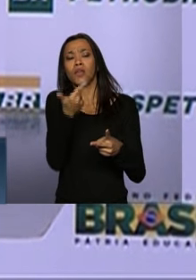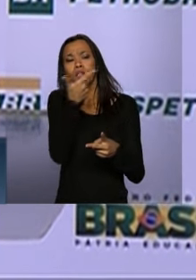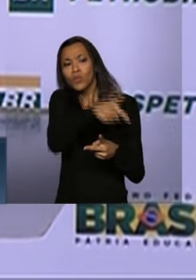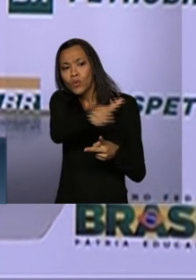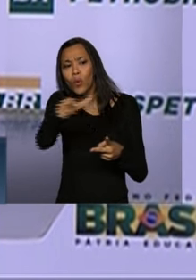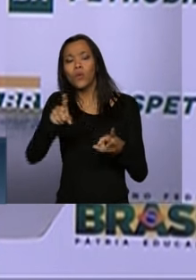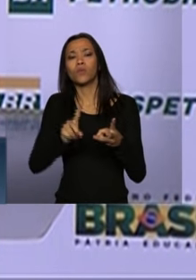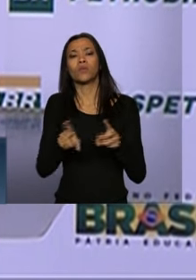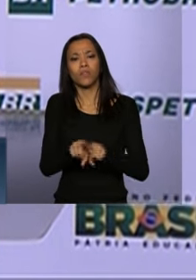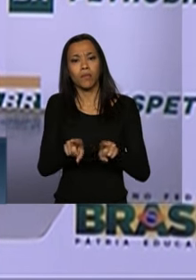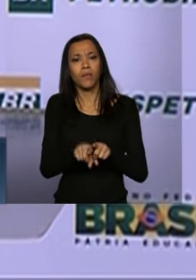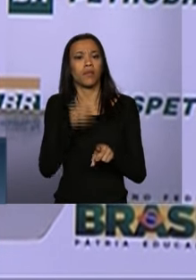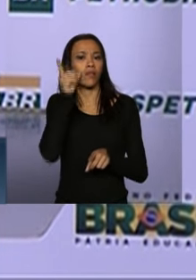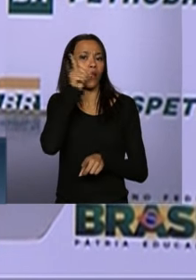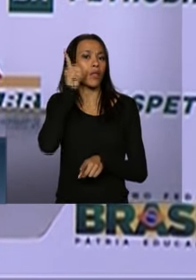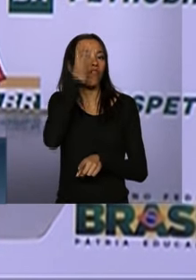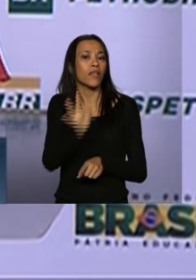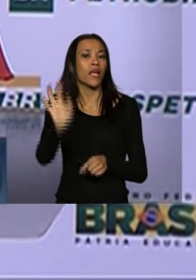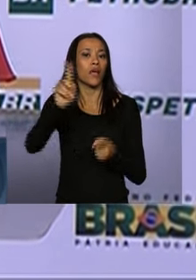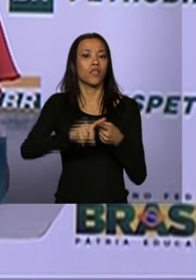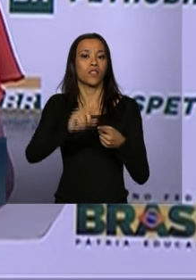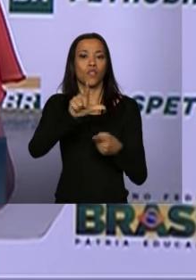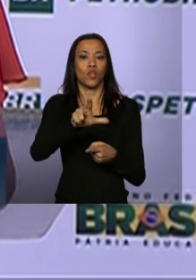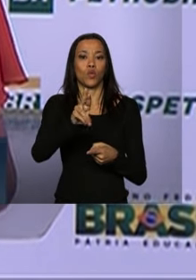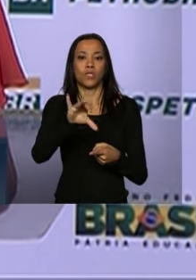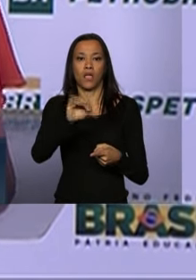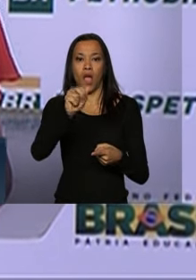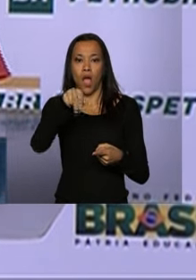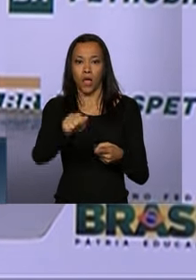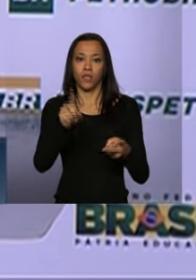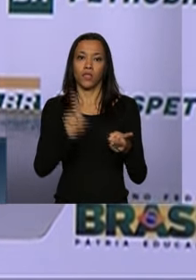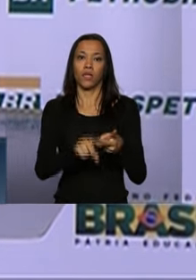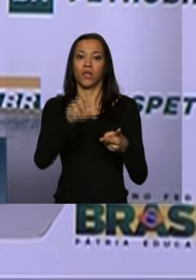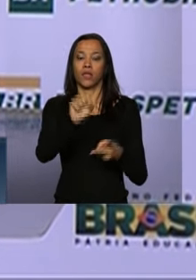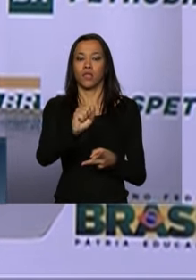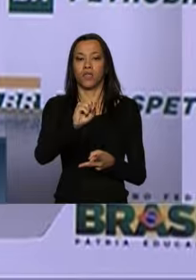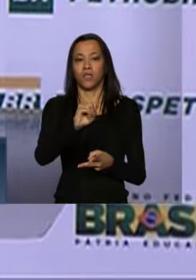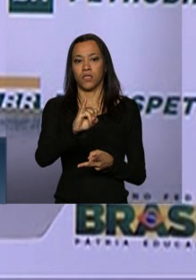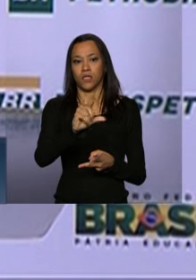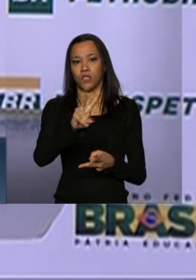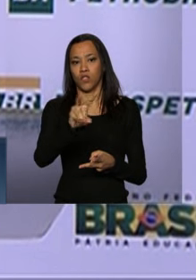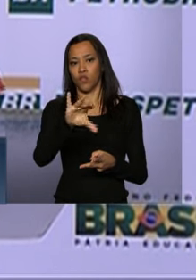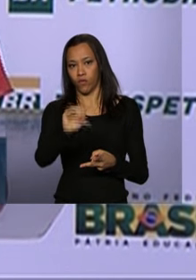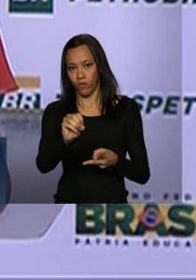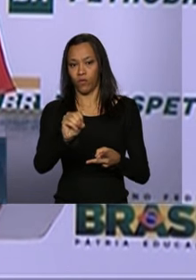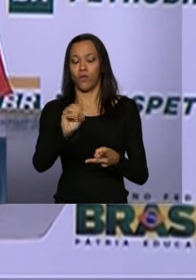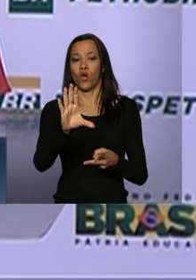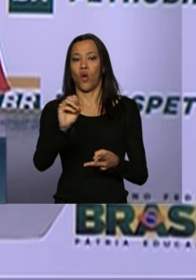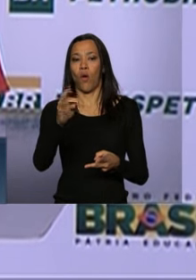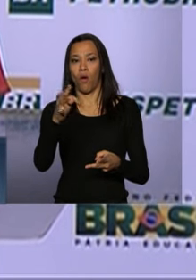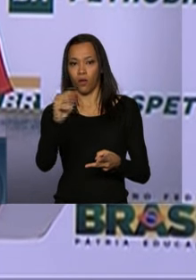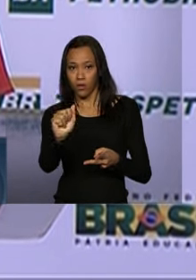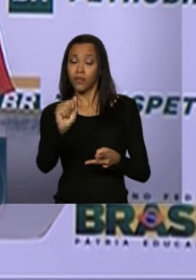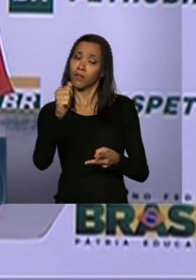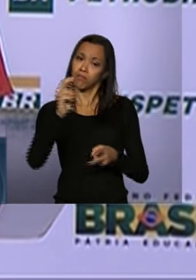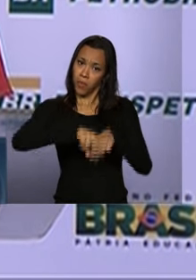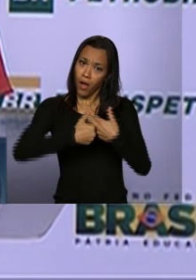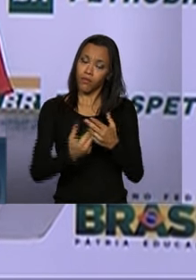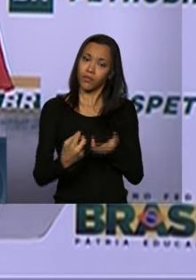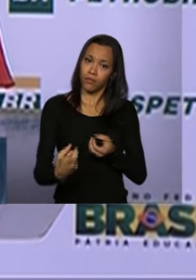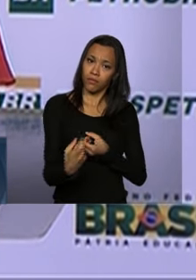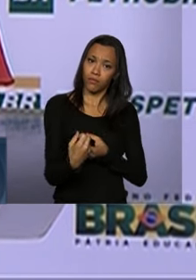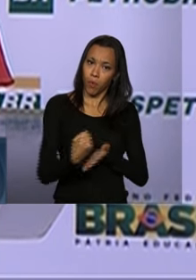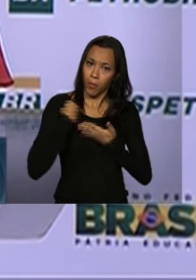deputados federais Luciana Santos e Silvio Costa, pela contribuição e pelo